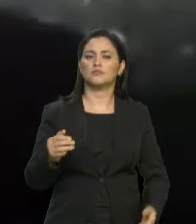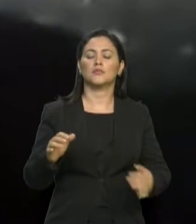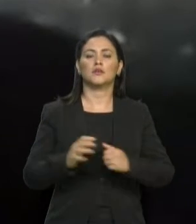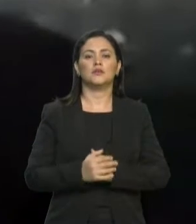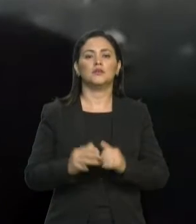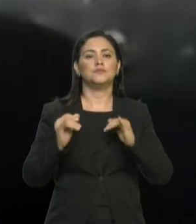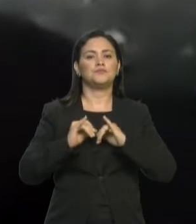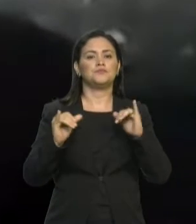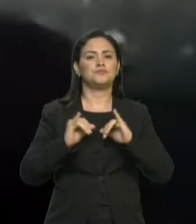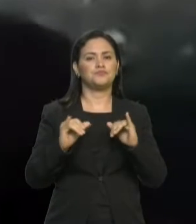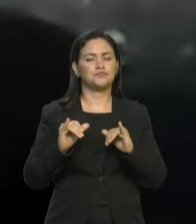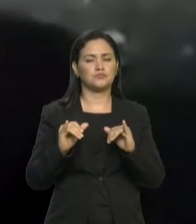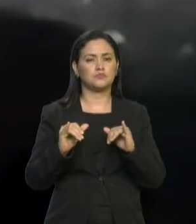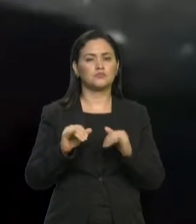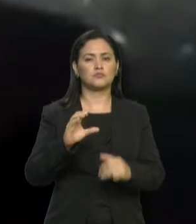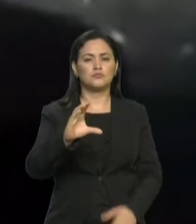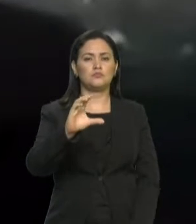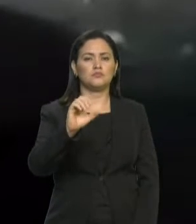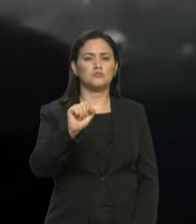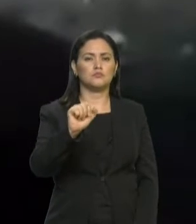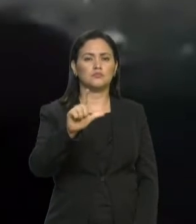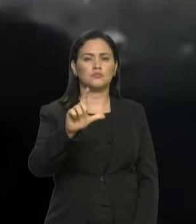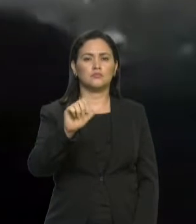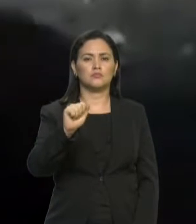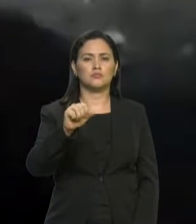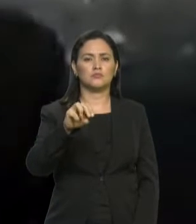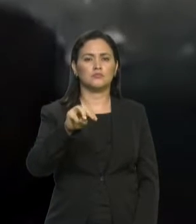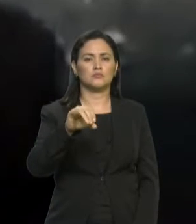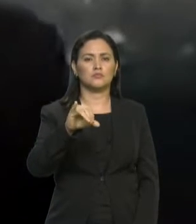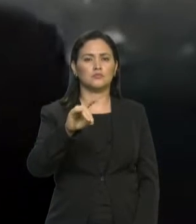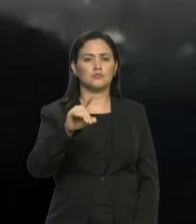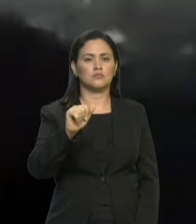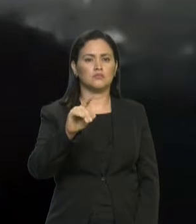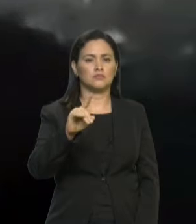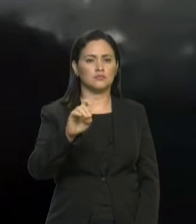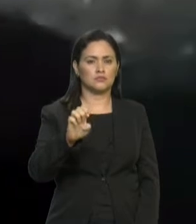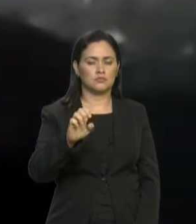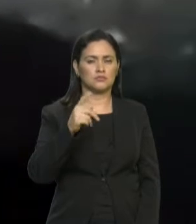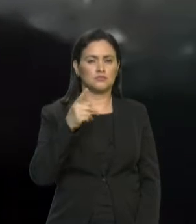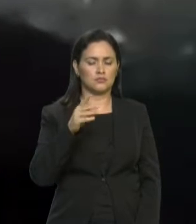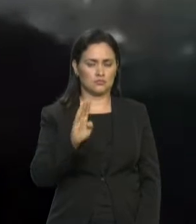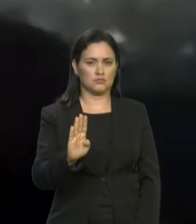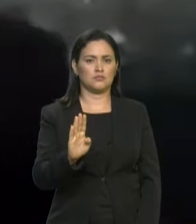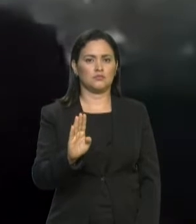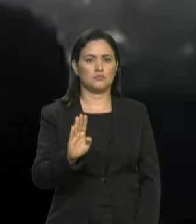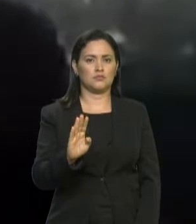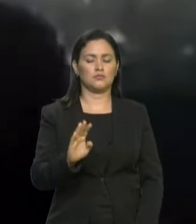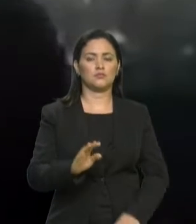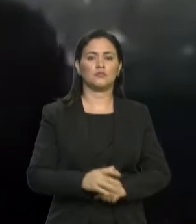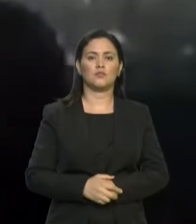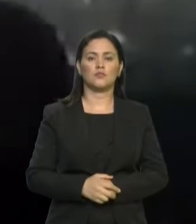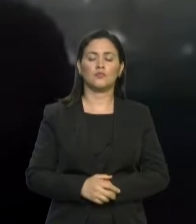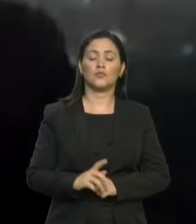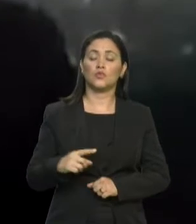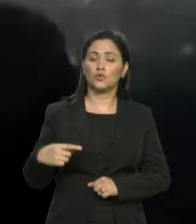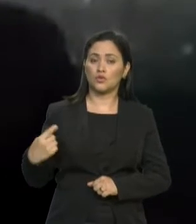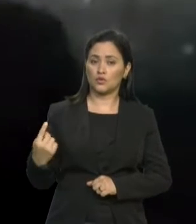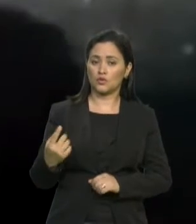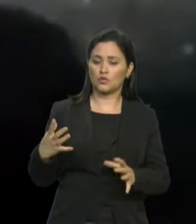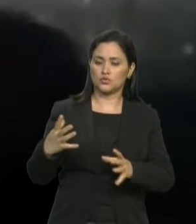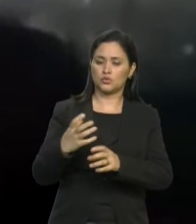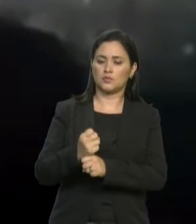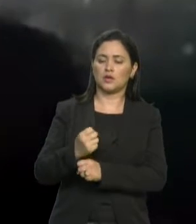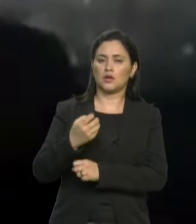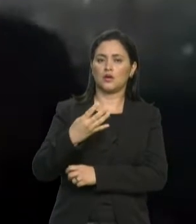42 deputados, deputado Edson como oposição, ele faz alguns questionamentos pertinentes. Nós votamos a favor de todos os